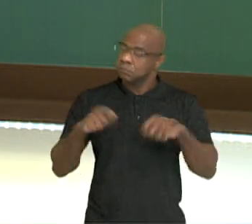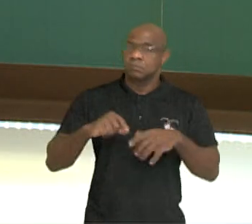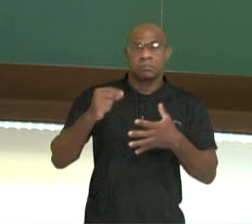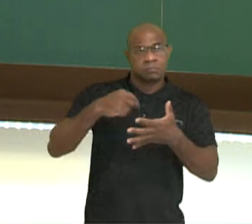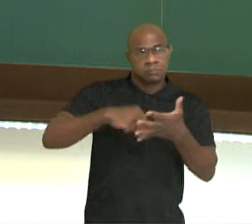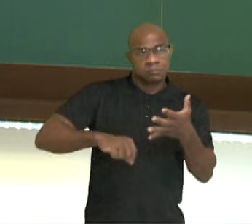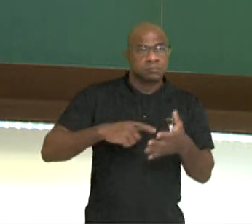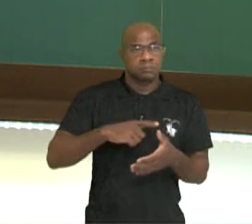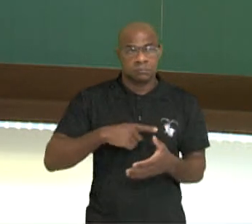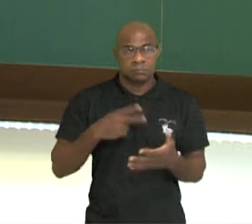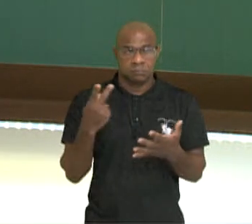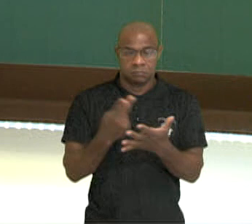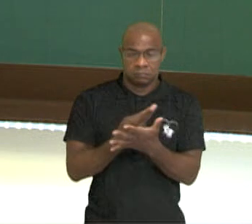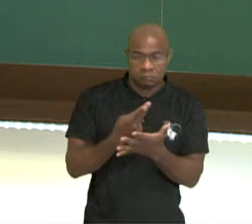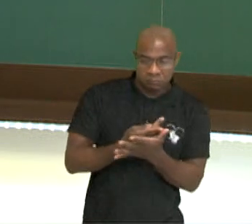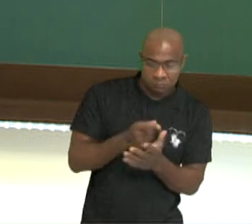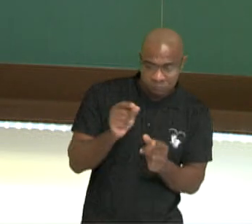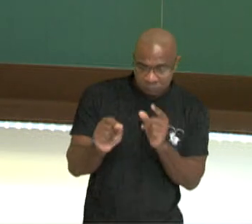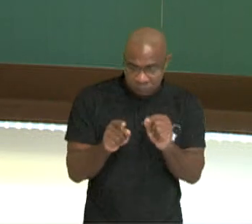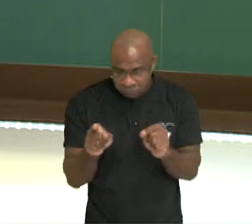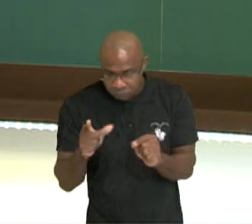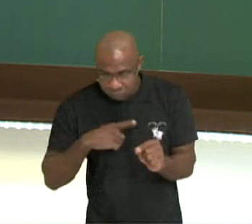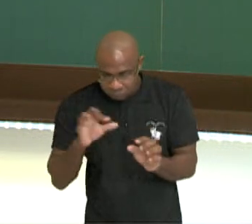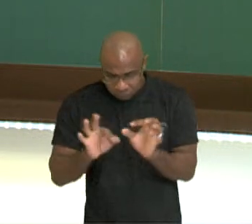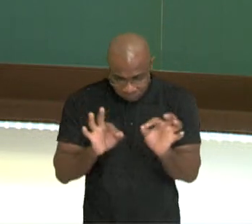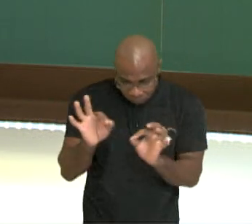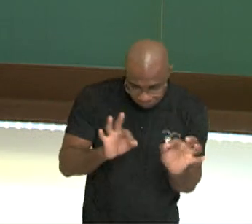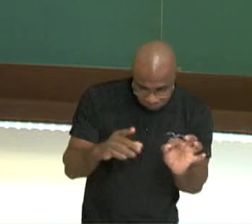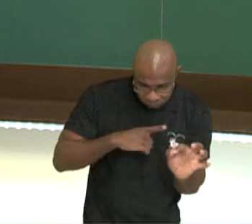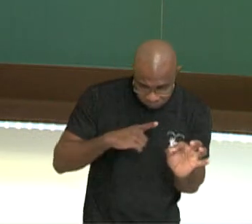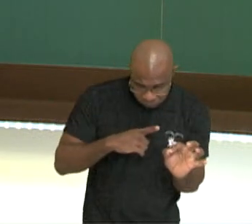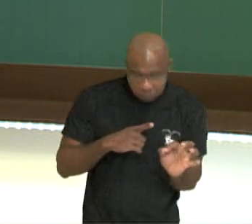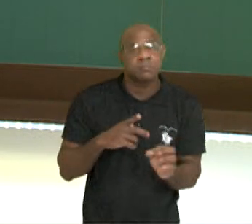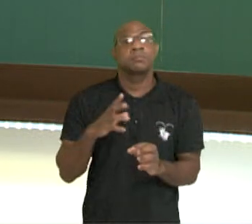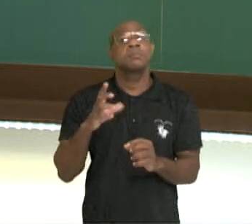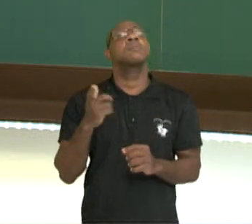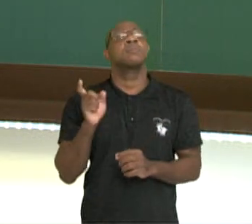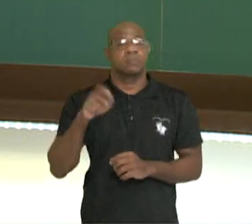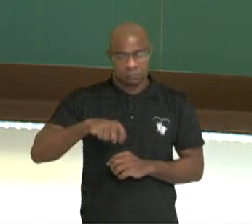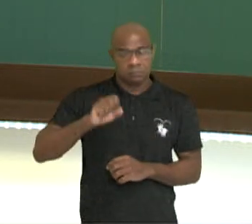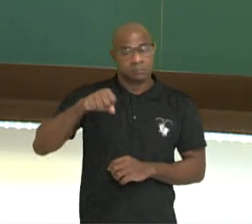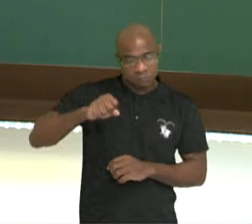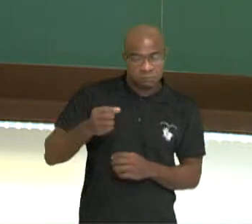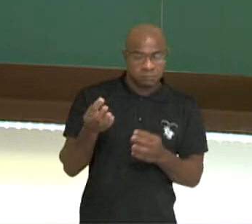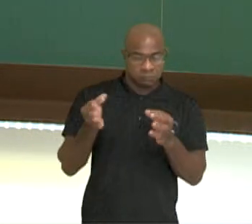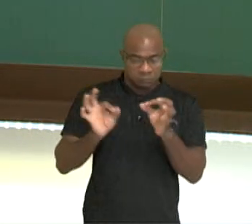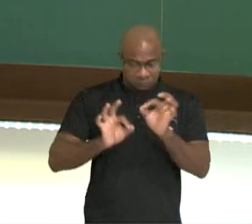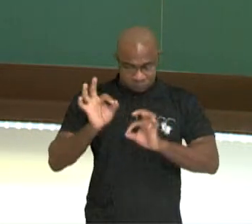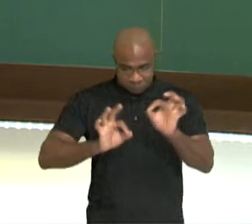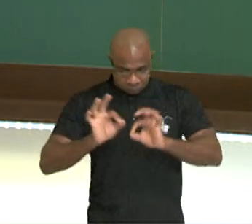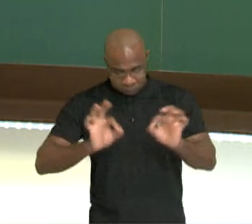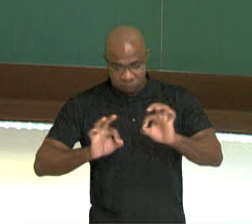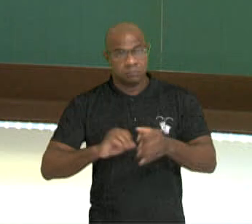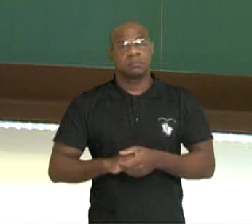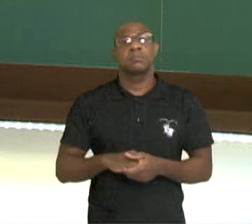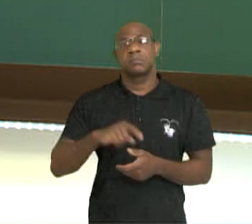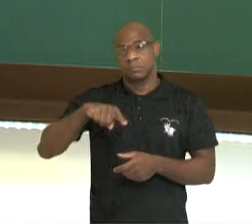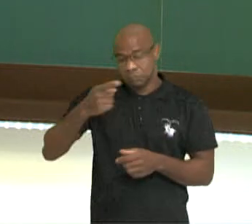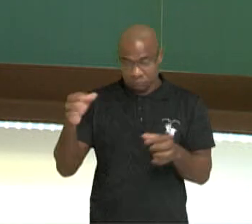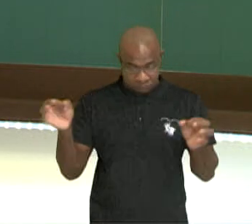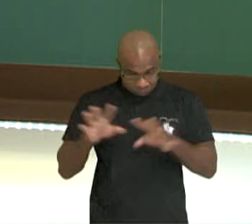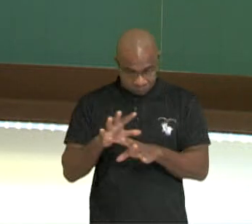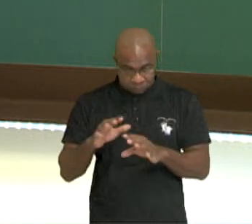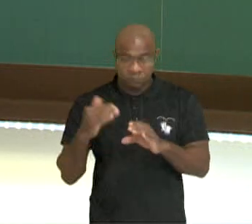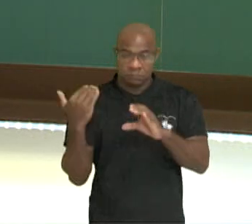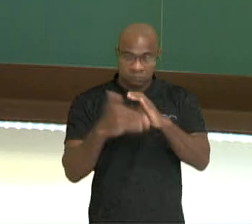ó, tem esse desvio, você quer arrumar? Aí você vai lá e arruma antes de mandar para o professor, aí manda, envia, o professor corrige e